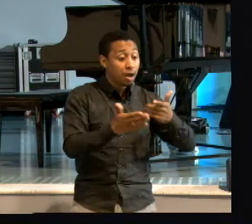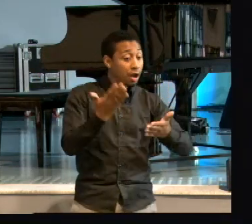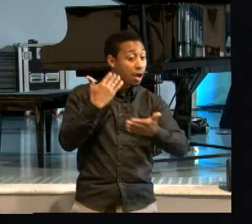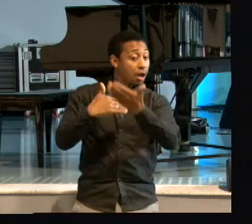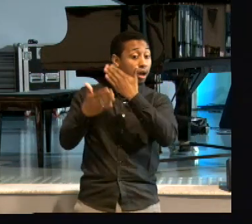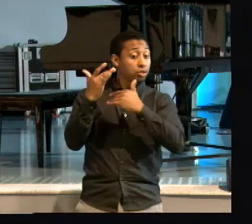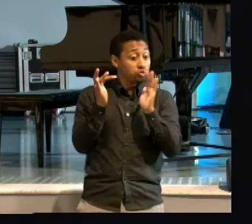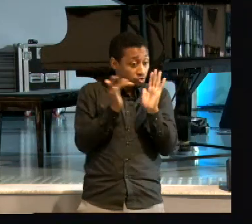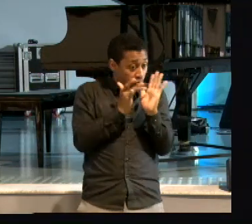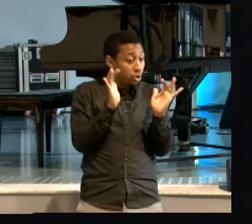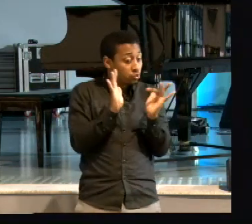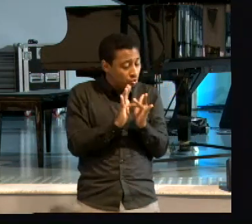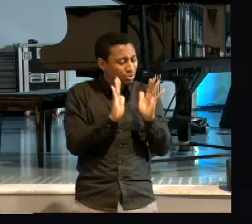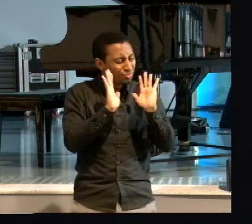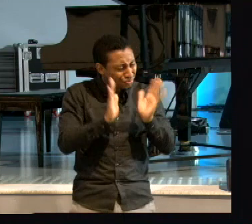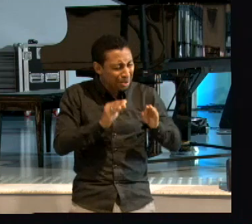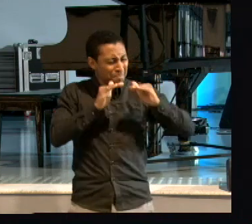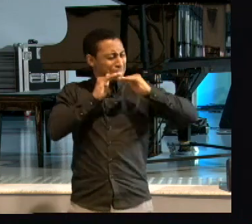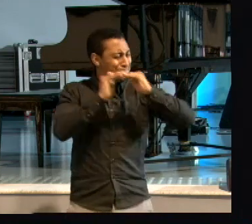advertências.